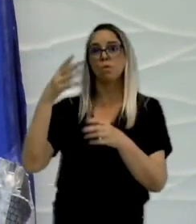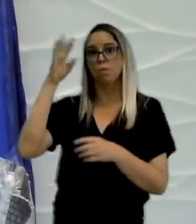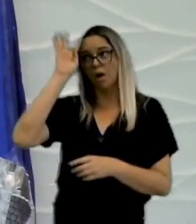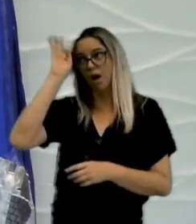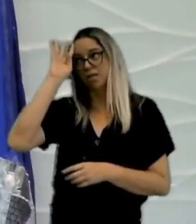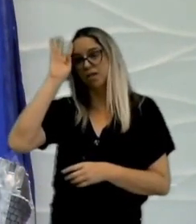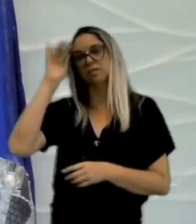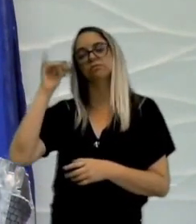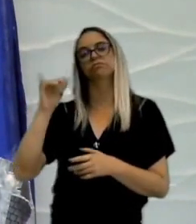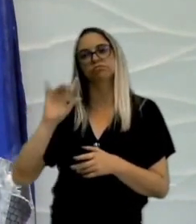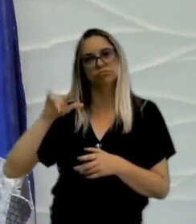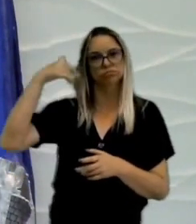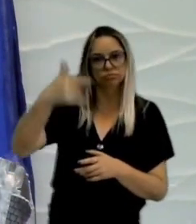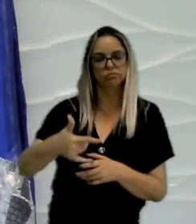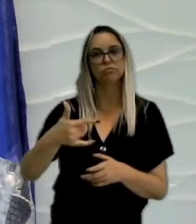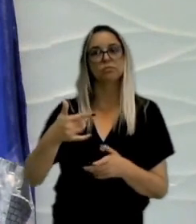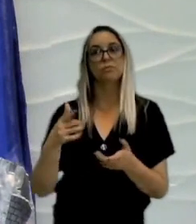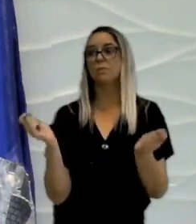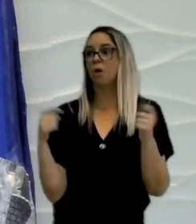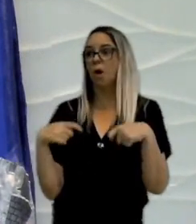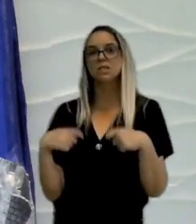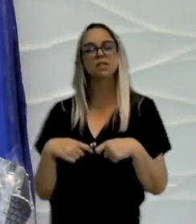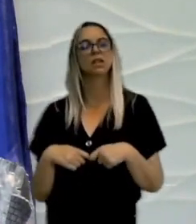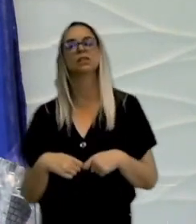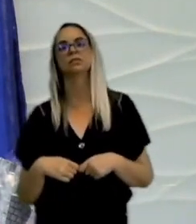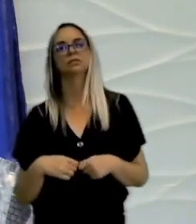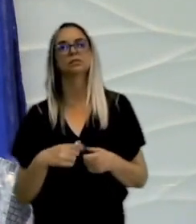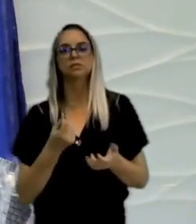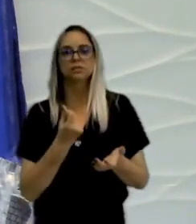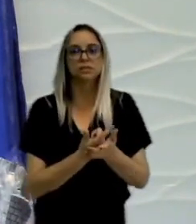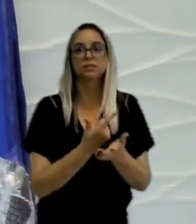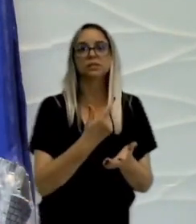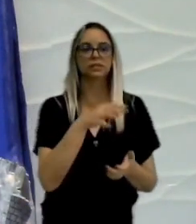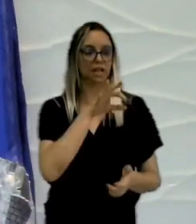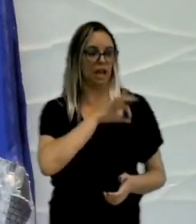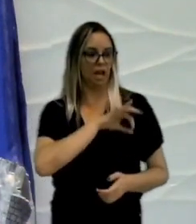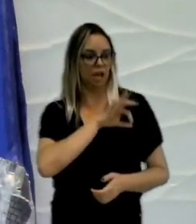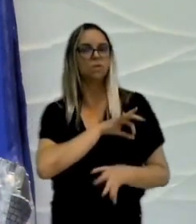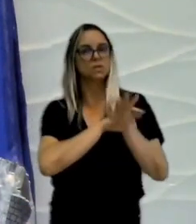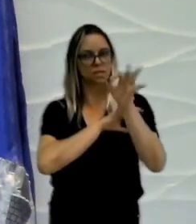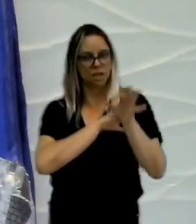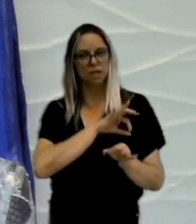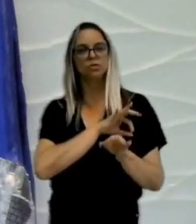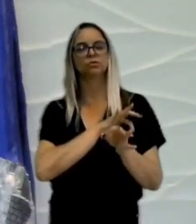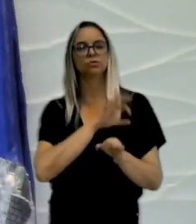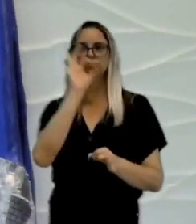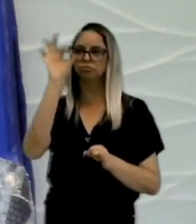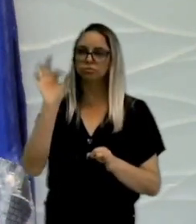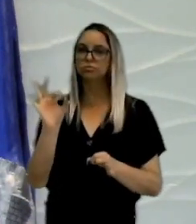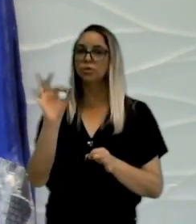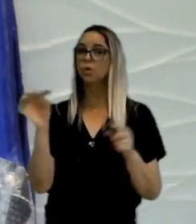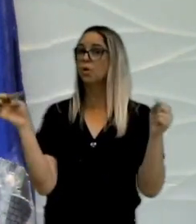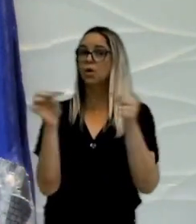que os mesmos possam receber seus respectivos salários com seus devidos percentuais